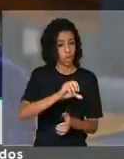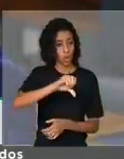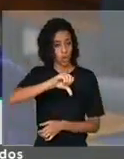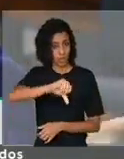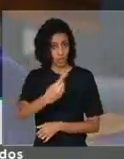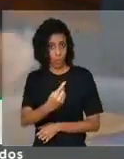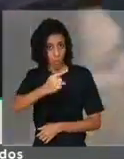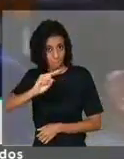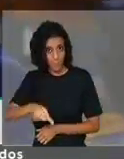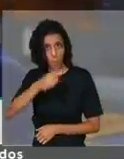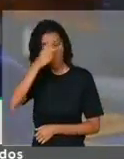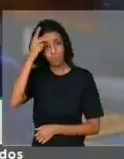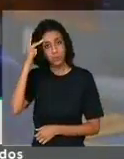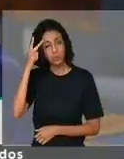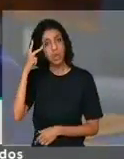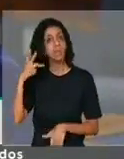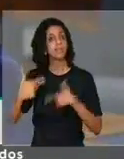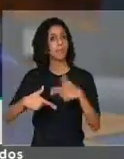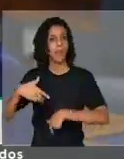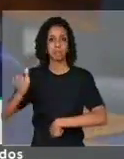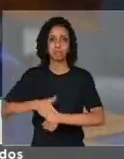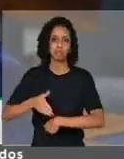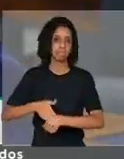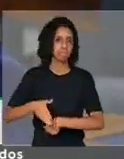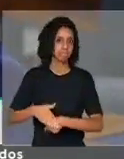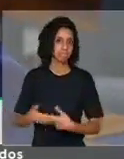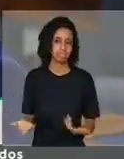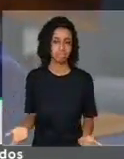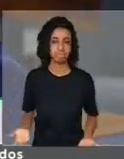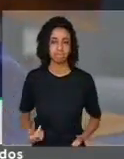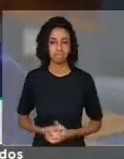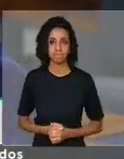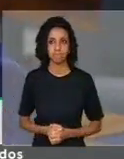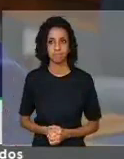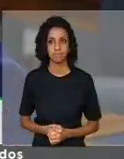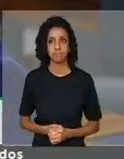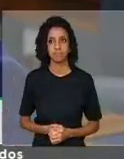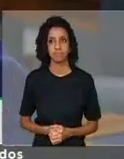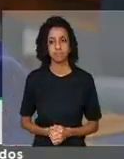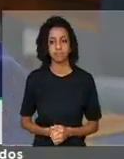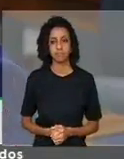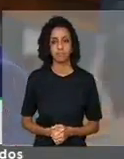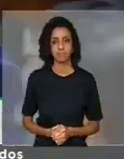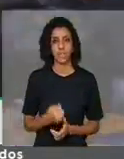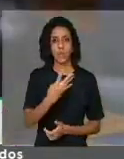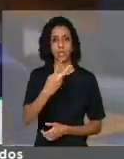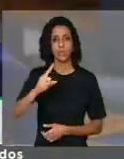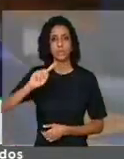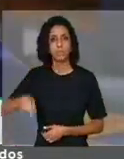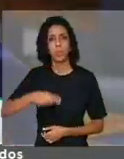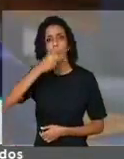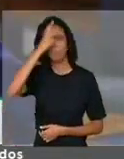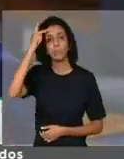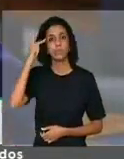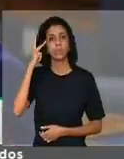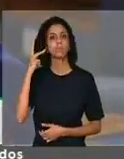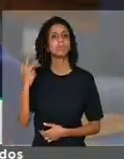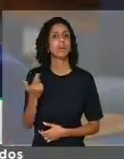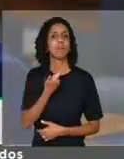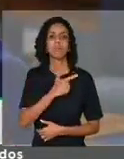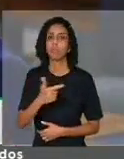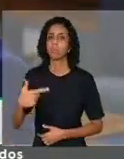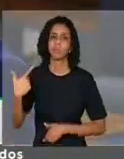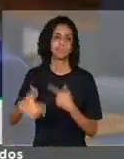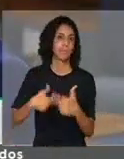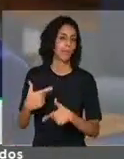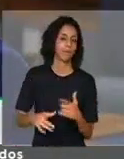91 mil pessoas trabalham por conta própria. Nós temos 42 mil pessoas sem ocupação. Isso tudo